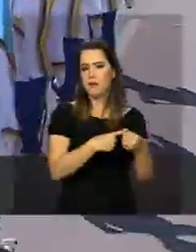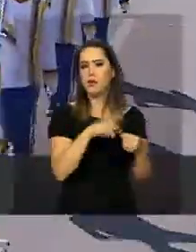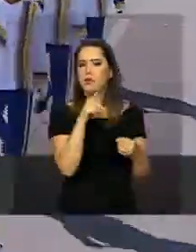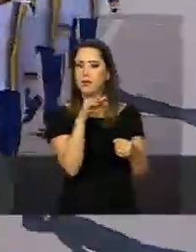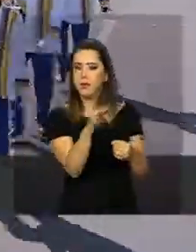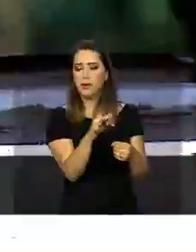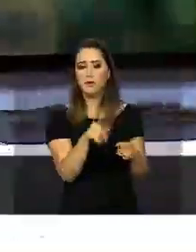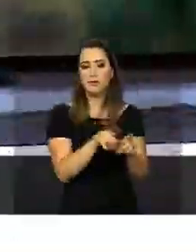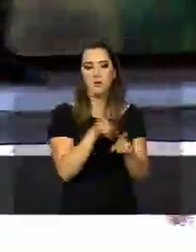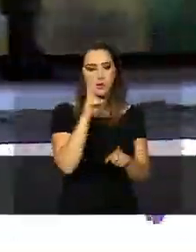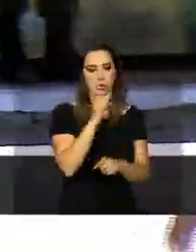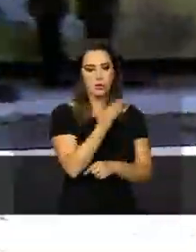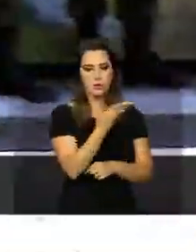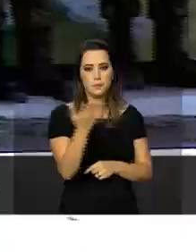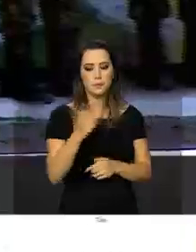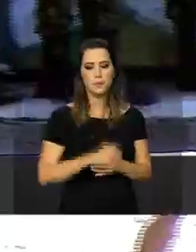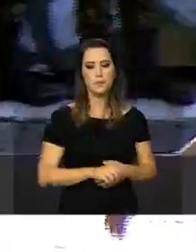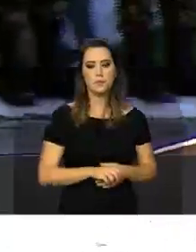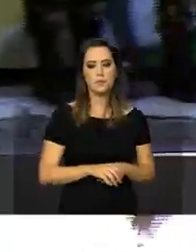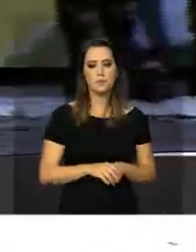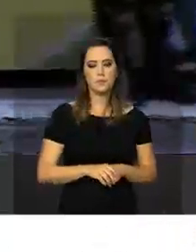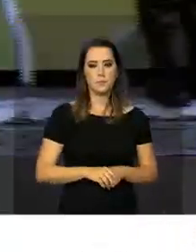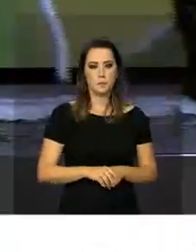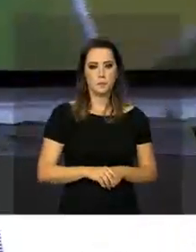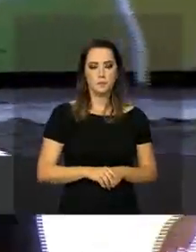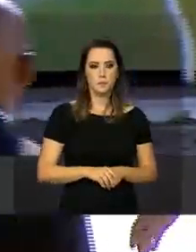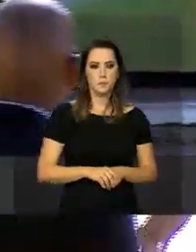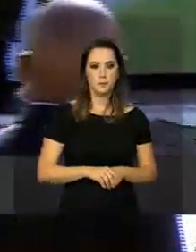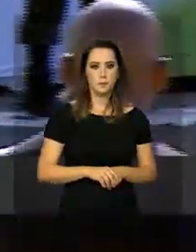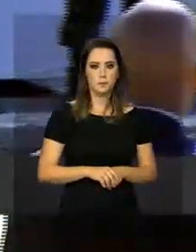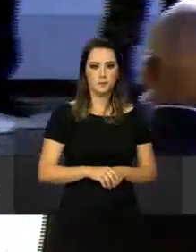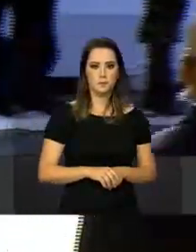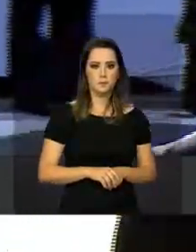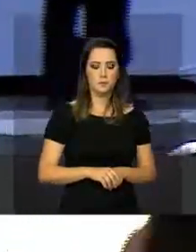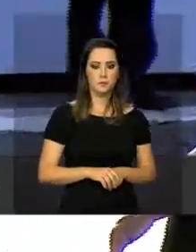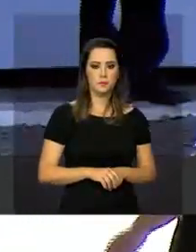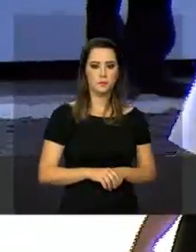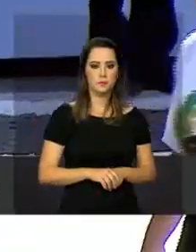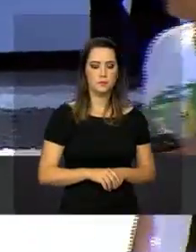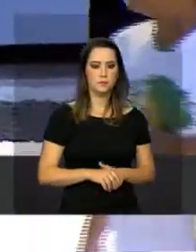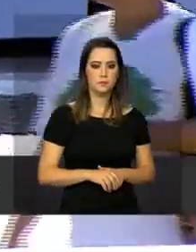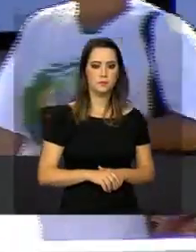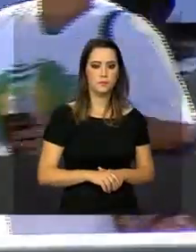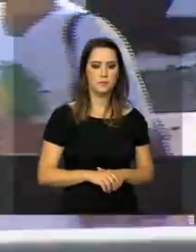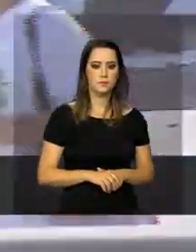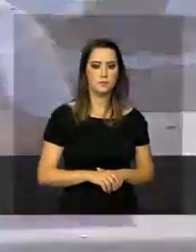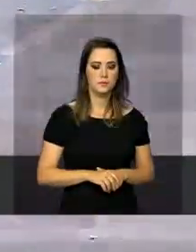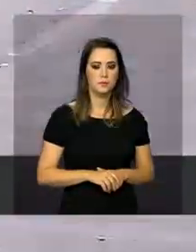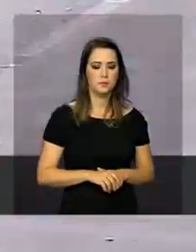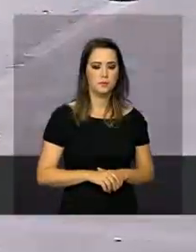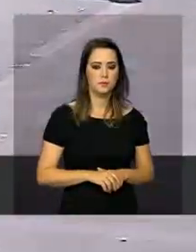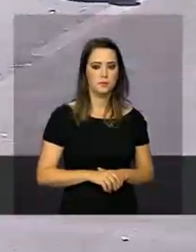flexibilidade embelezam o grupo, acompanhadas pela coreógrafa Tainara do Nascimento.